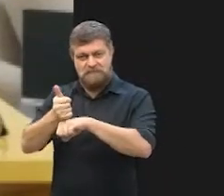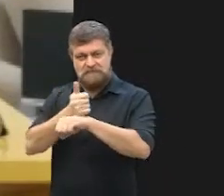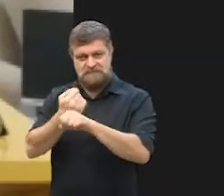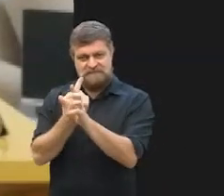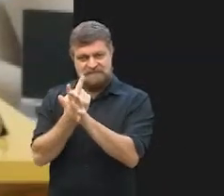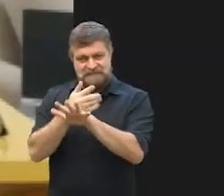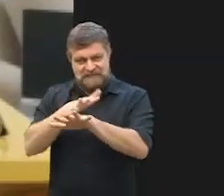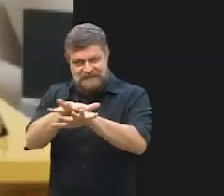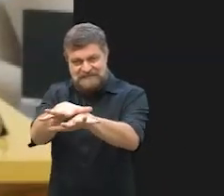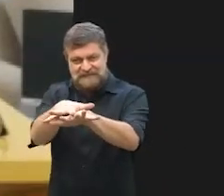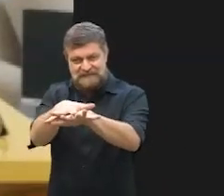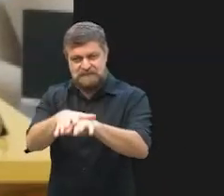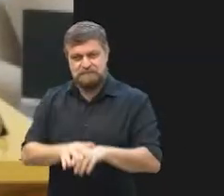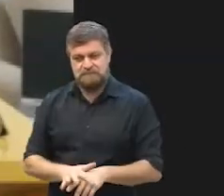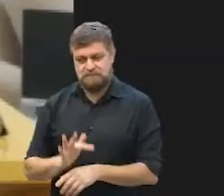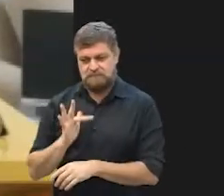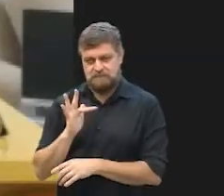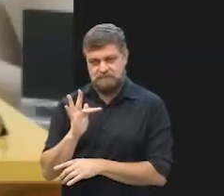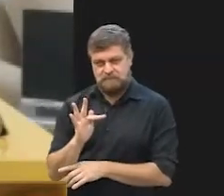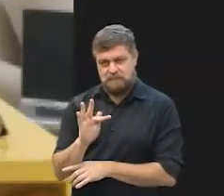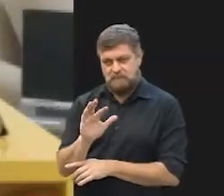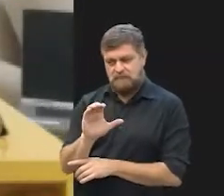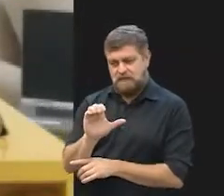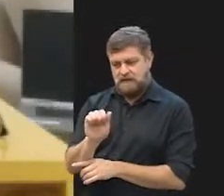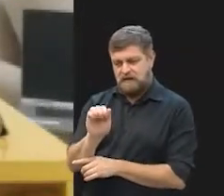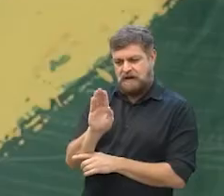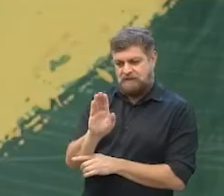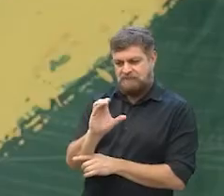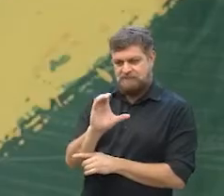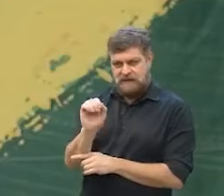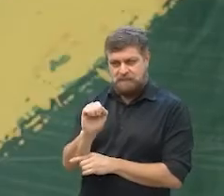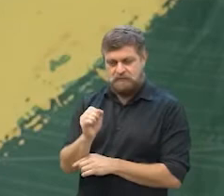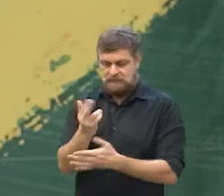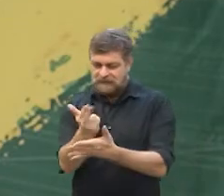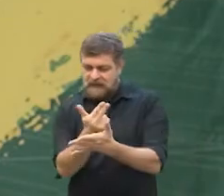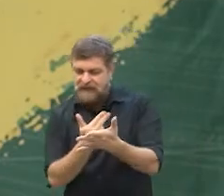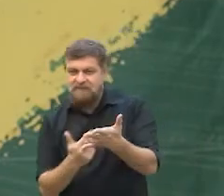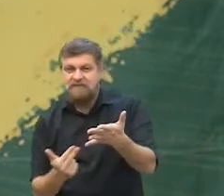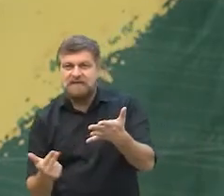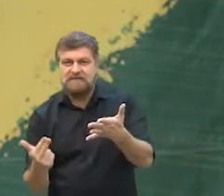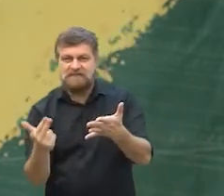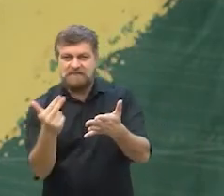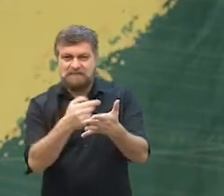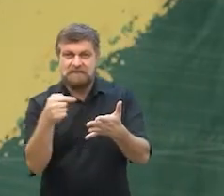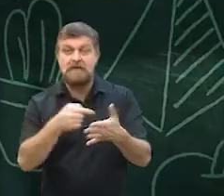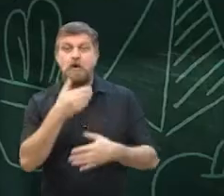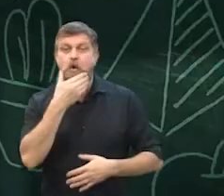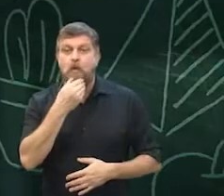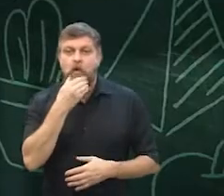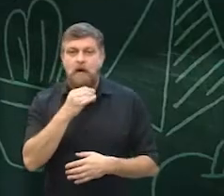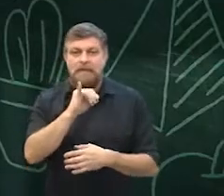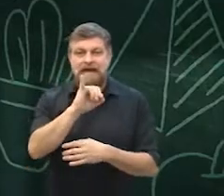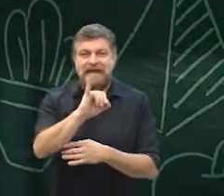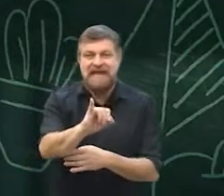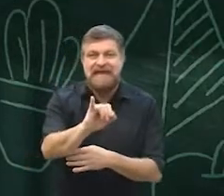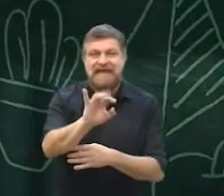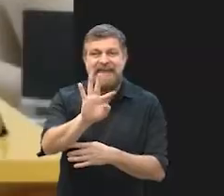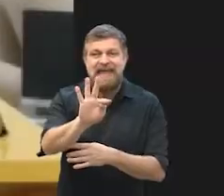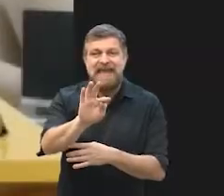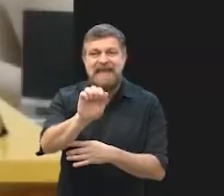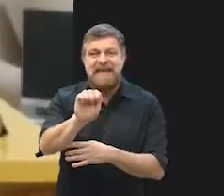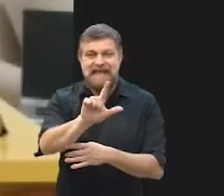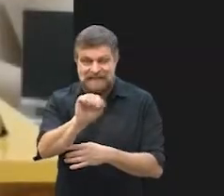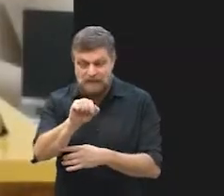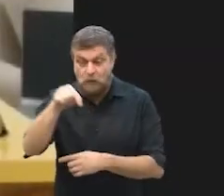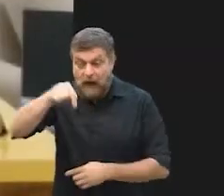é Fábio Darcy, com ilustrações de Ítalo Melo. Ítalo Melo é um grande amigo meu daqui da